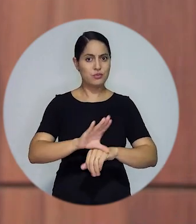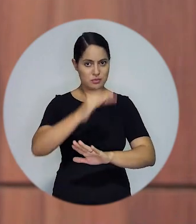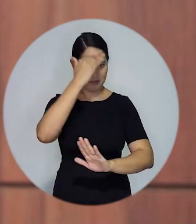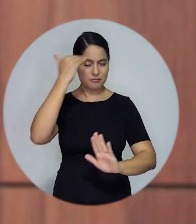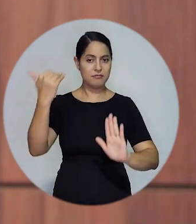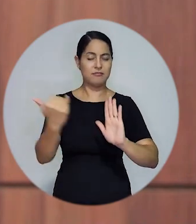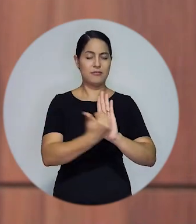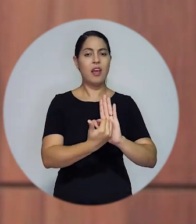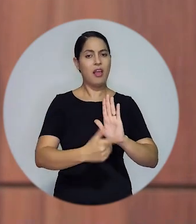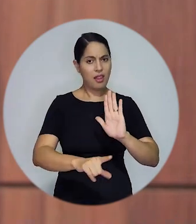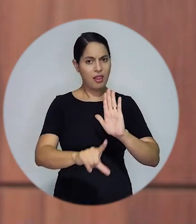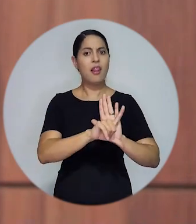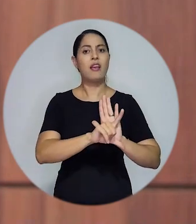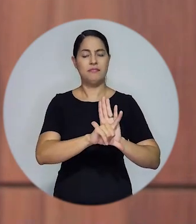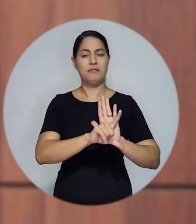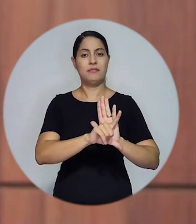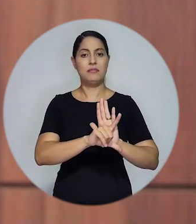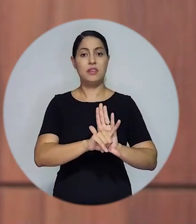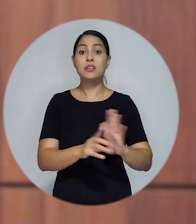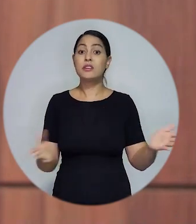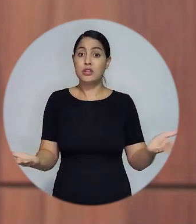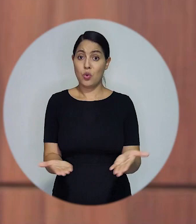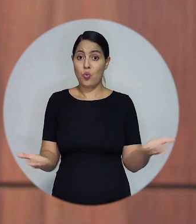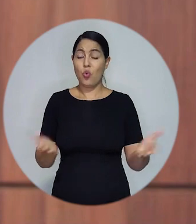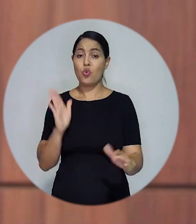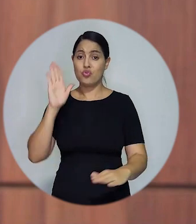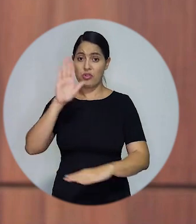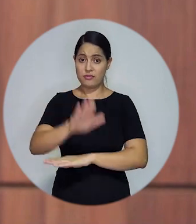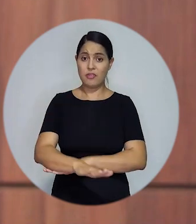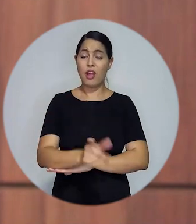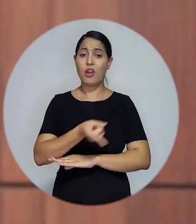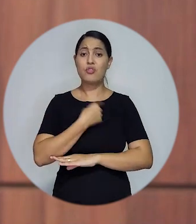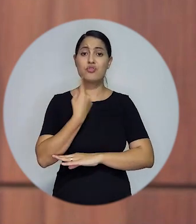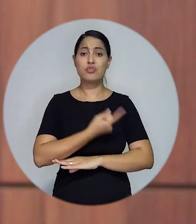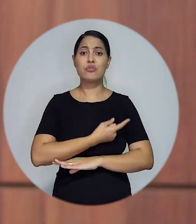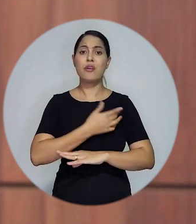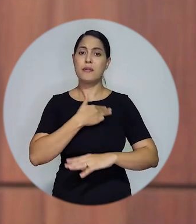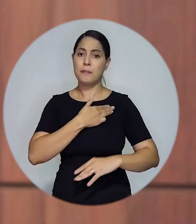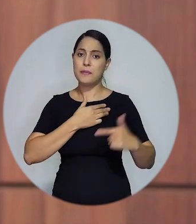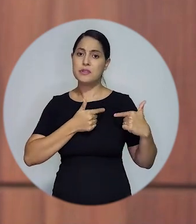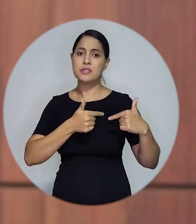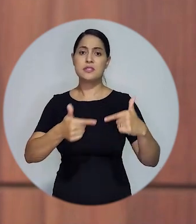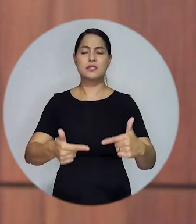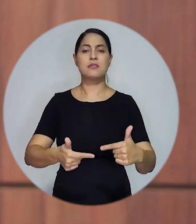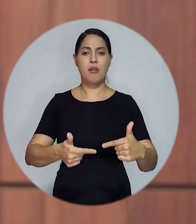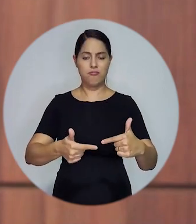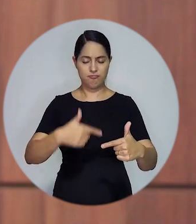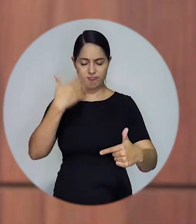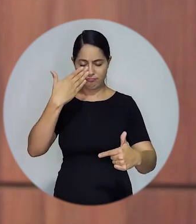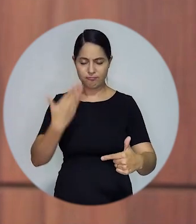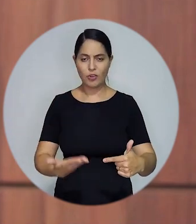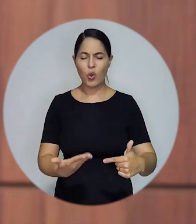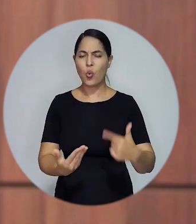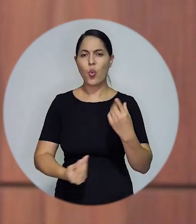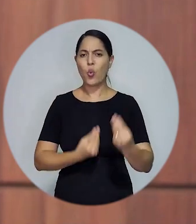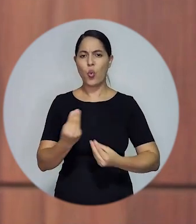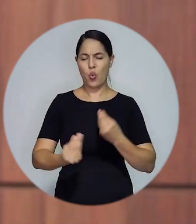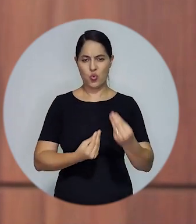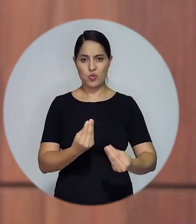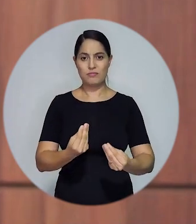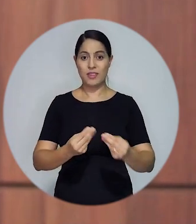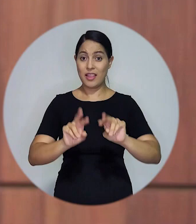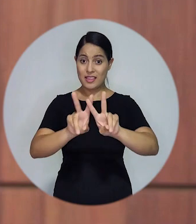legal. Nessa tarde, buscamos, mais uma vez, honrar a missão que nos foi confiada,